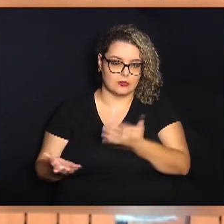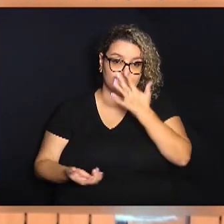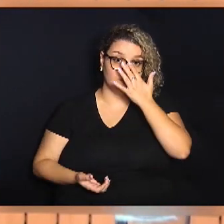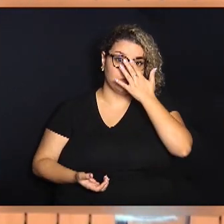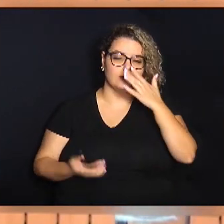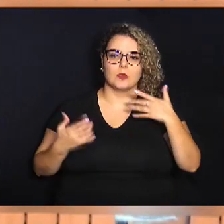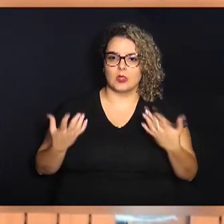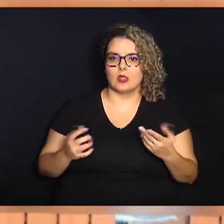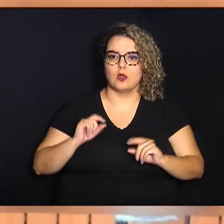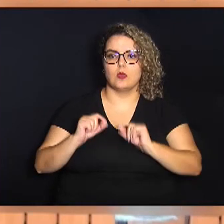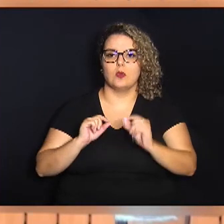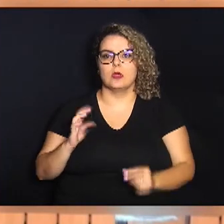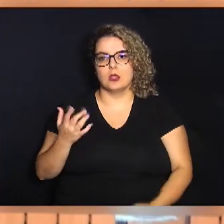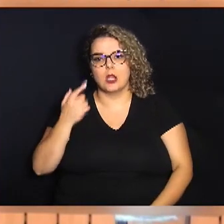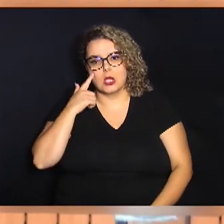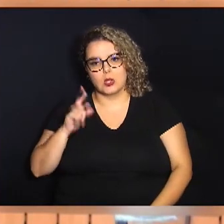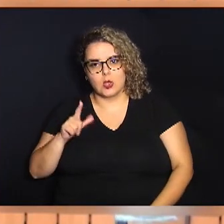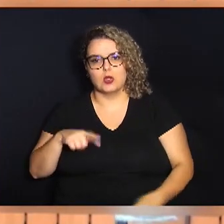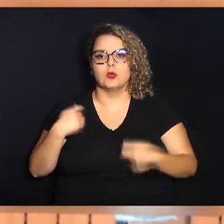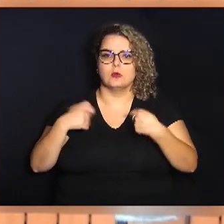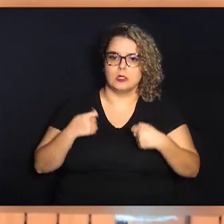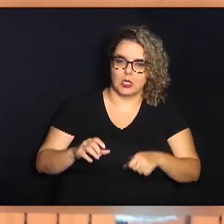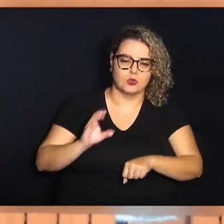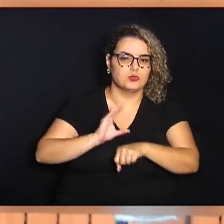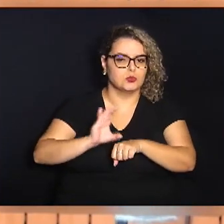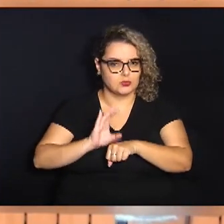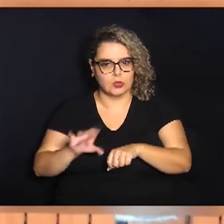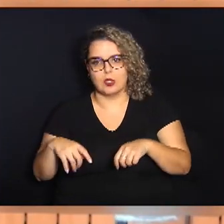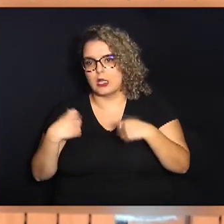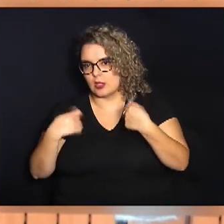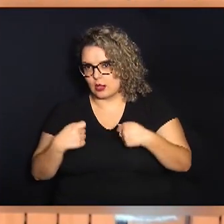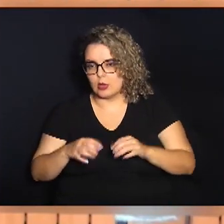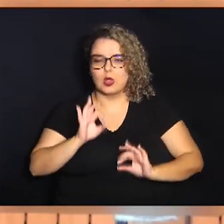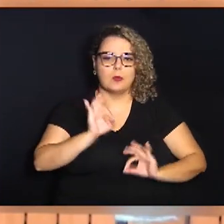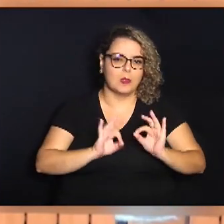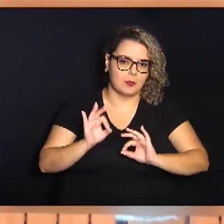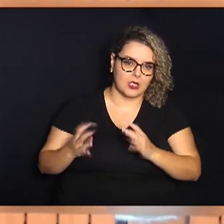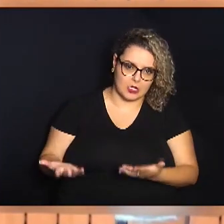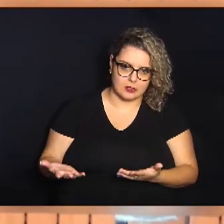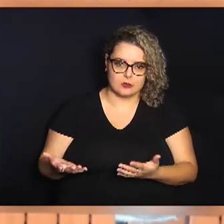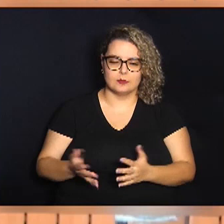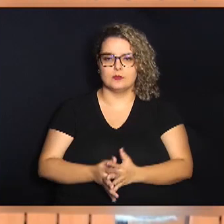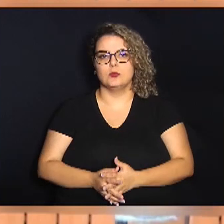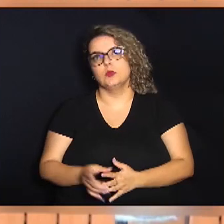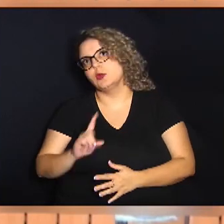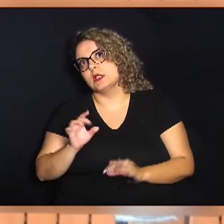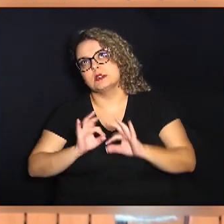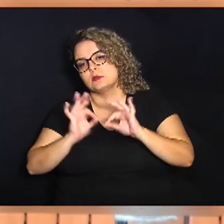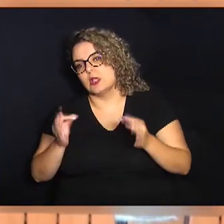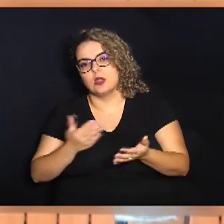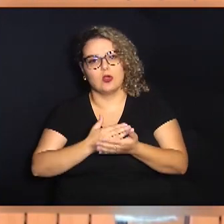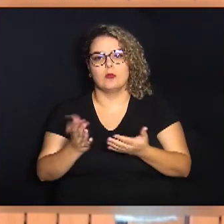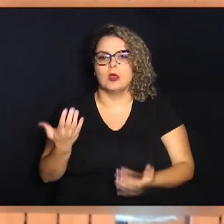Então, o que acontece? Claro que é necessário um curso, é necessário preparação, não é simplesmente iniciar e